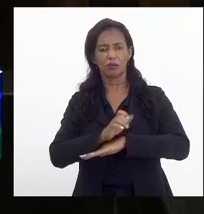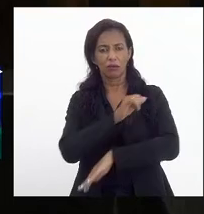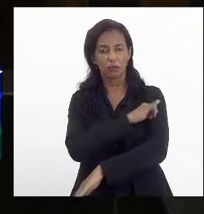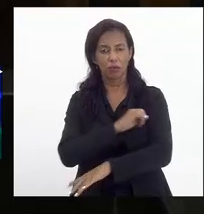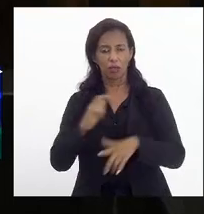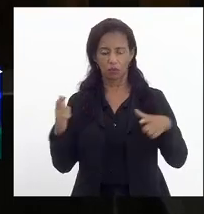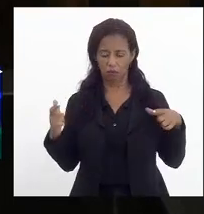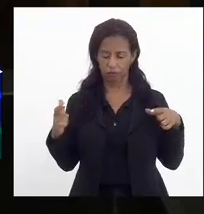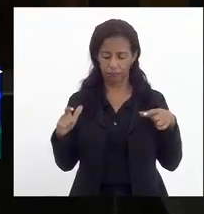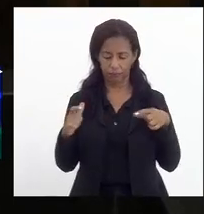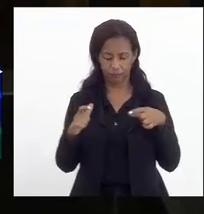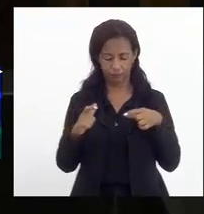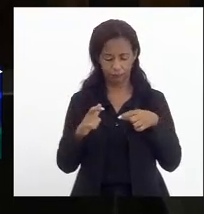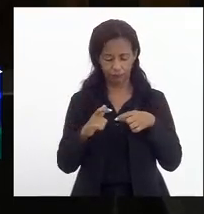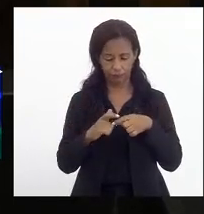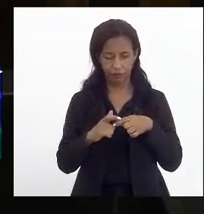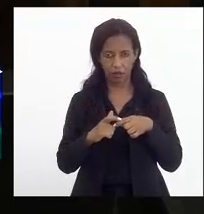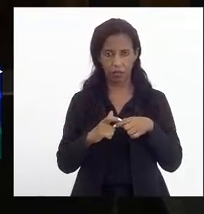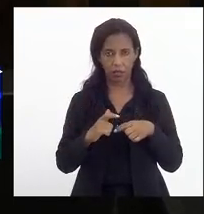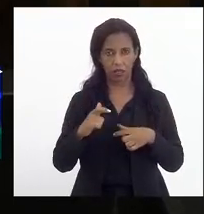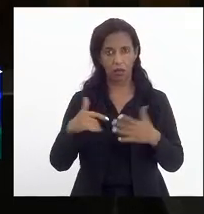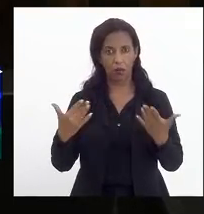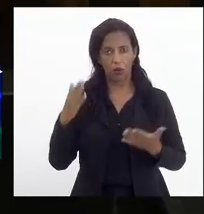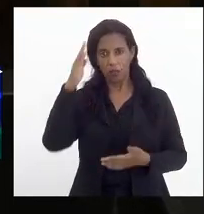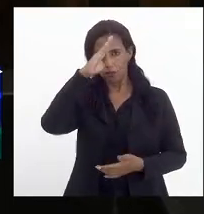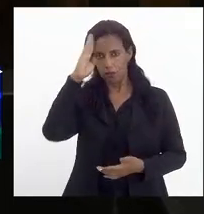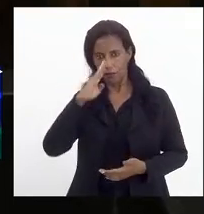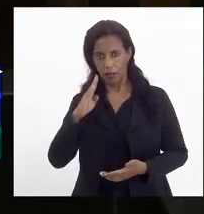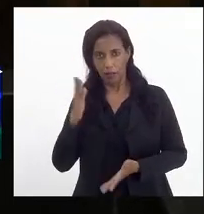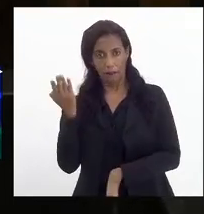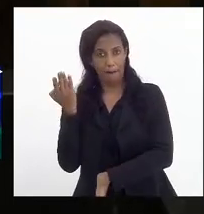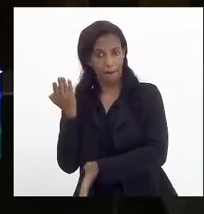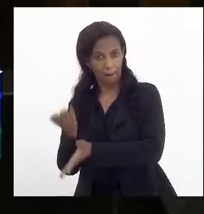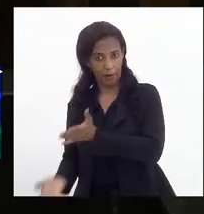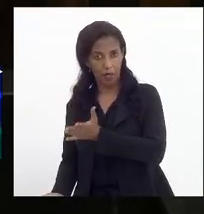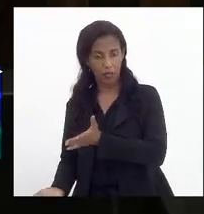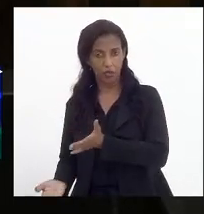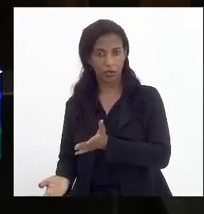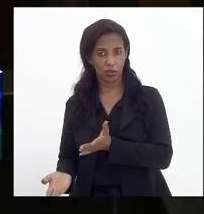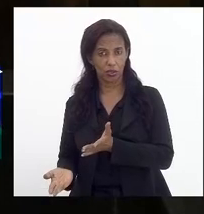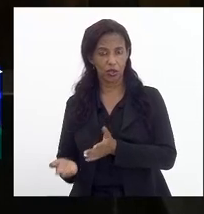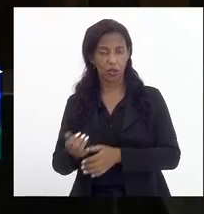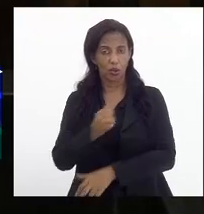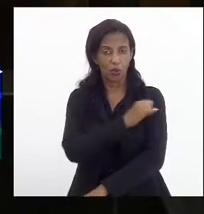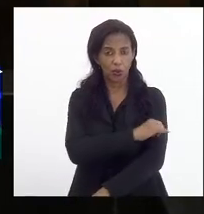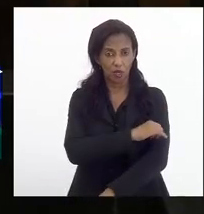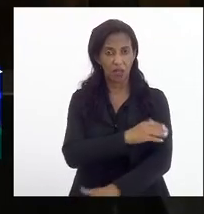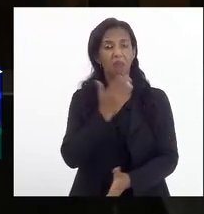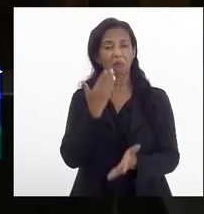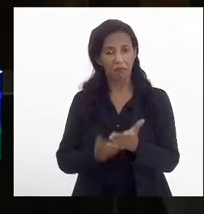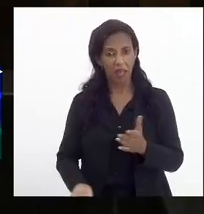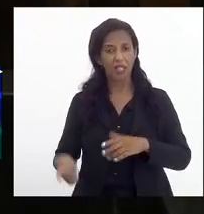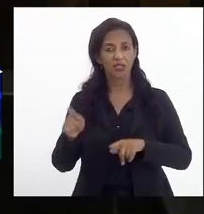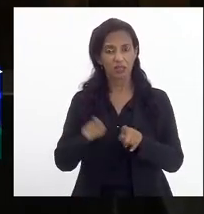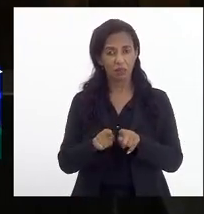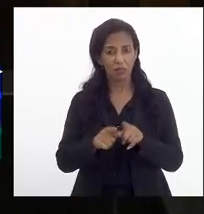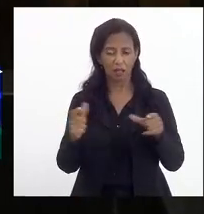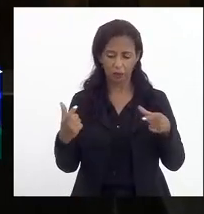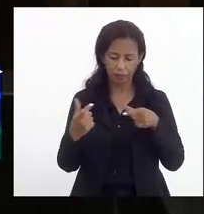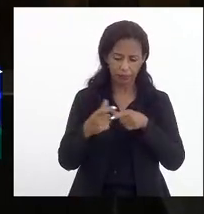menos e quando o Brasil perde o Rio de Janeiro perde mais ainda